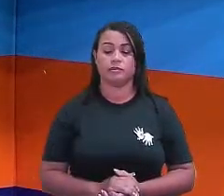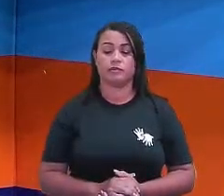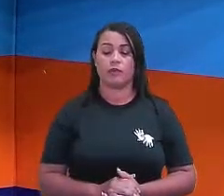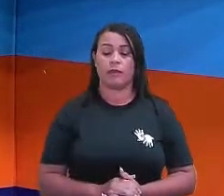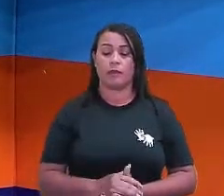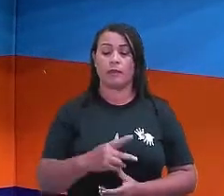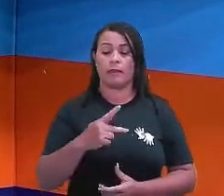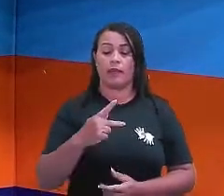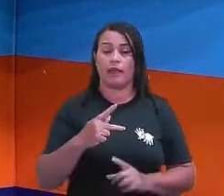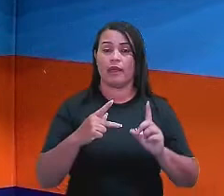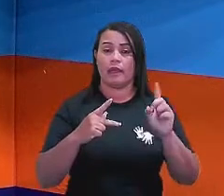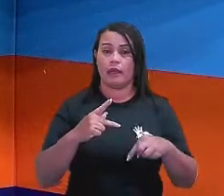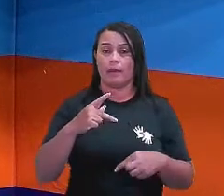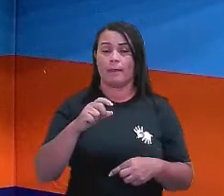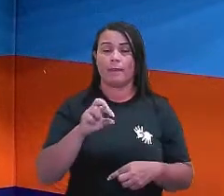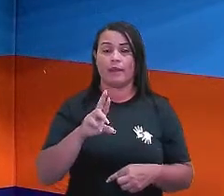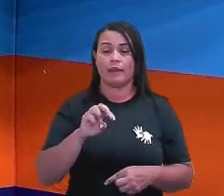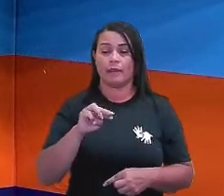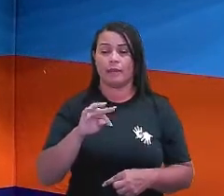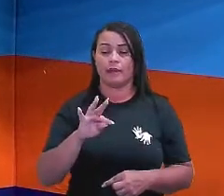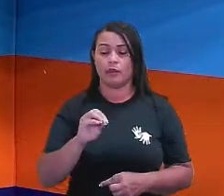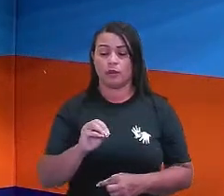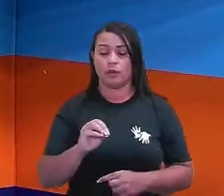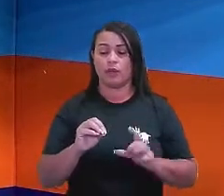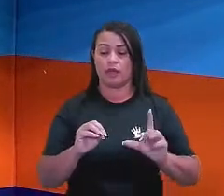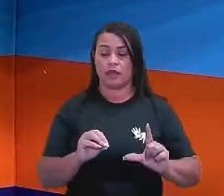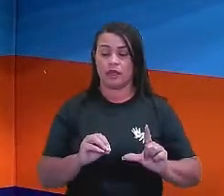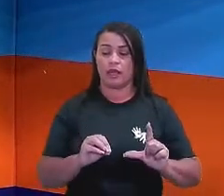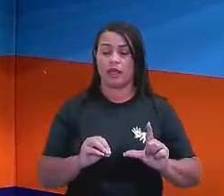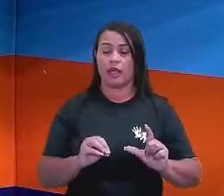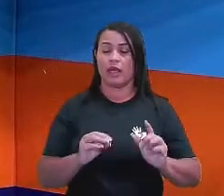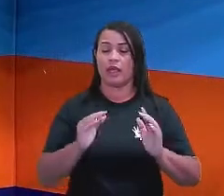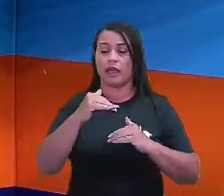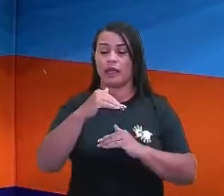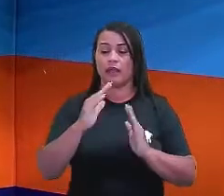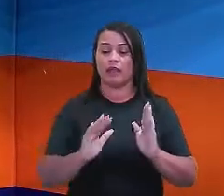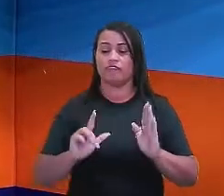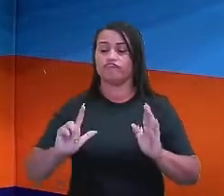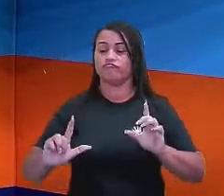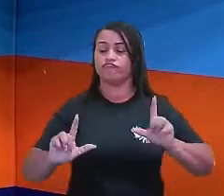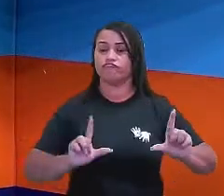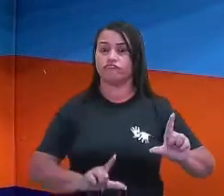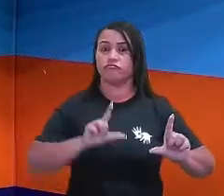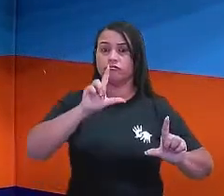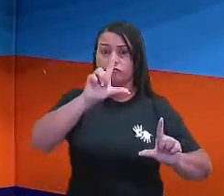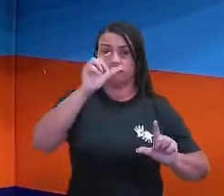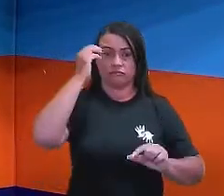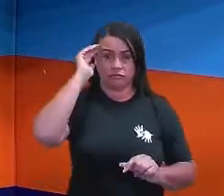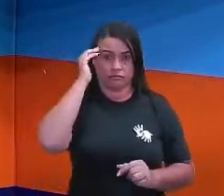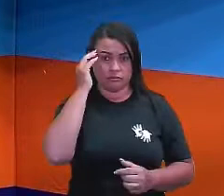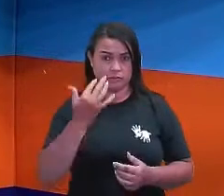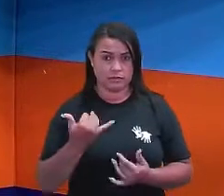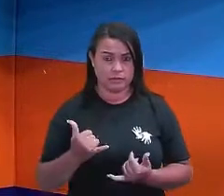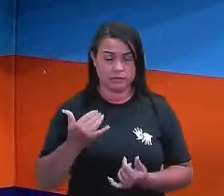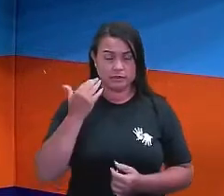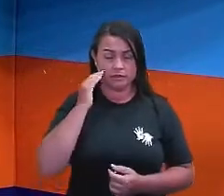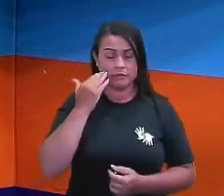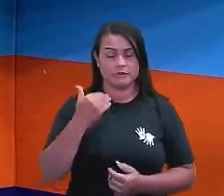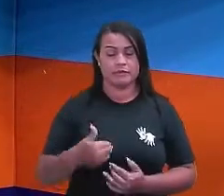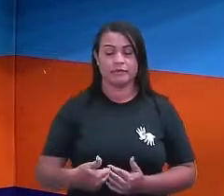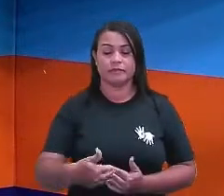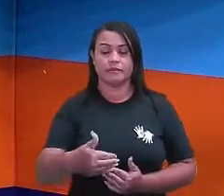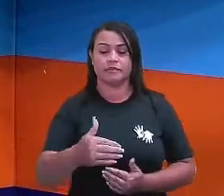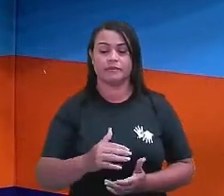Onde P é o perímetro e L é a medida do lado do quadrado. Beleza? Até aí tudo bem? Vamos